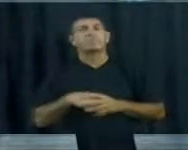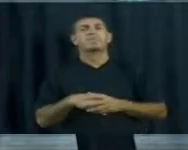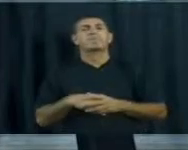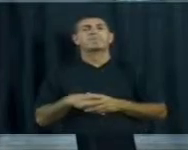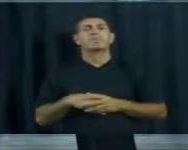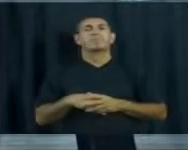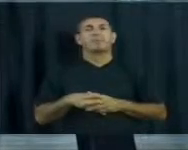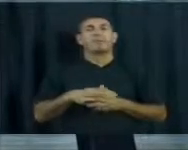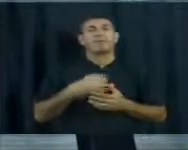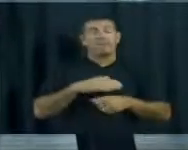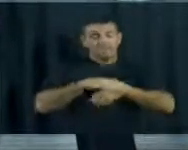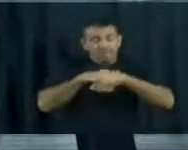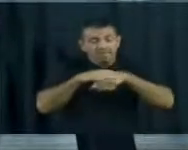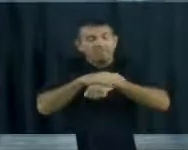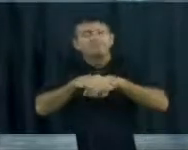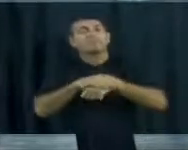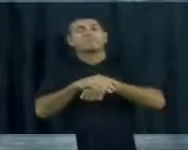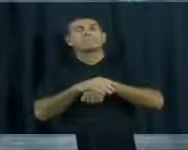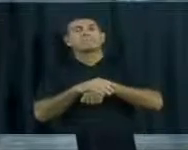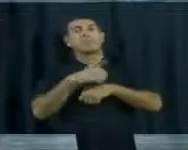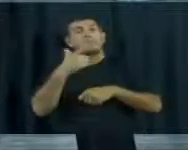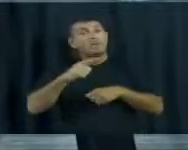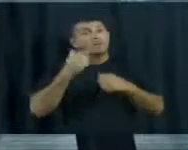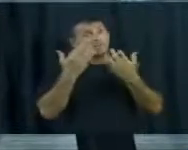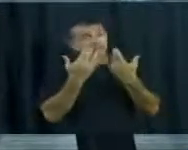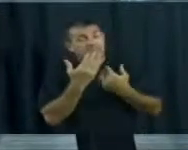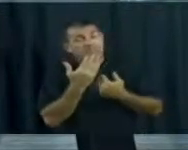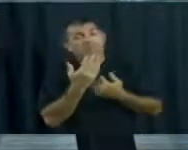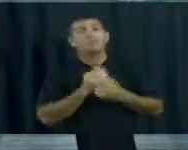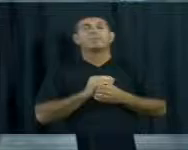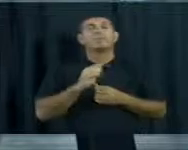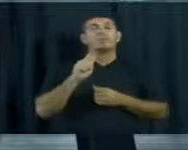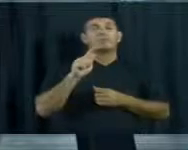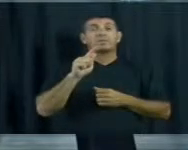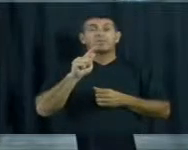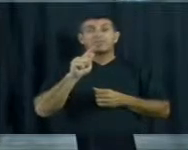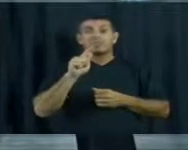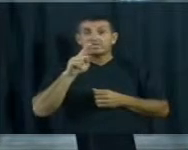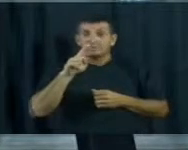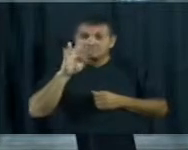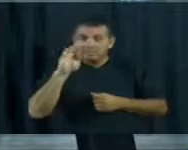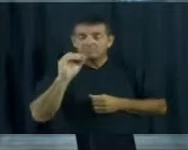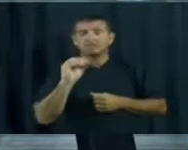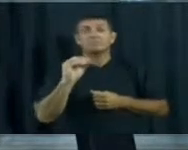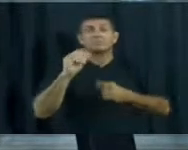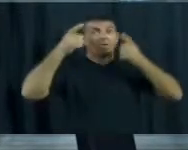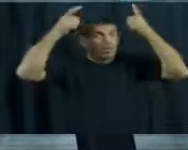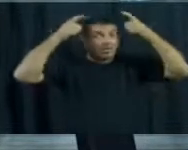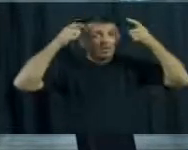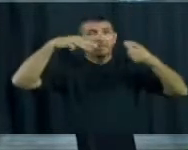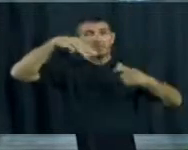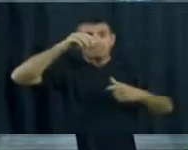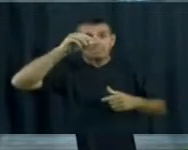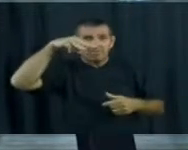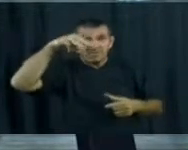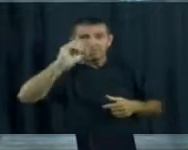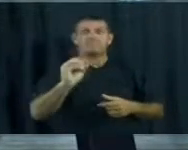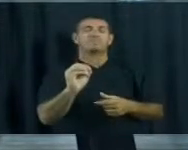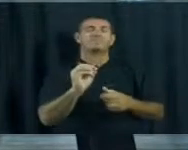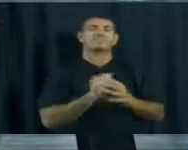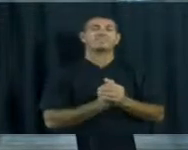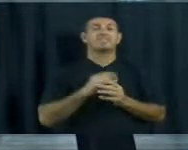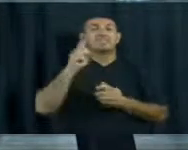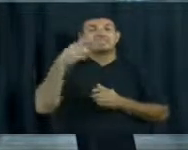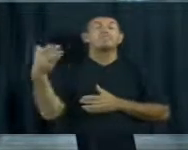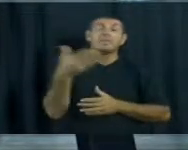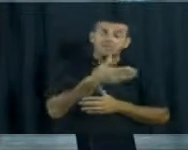aqui. Daqui a pouquinho a gente vai falar mais e mais e mais de carnaval, porque o Gutão é o nosso rei. Nosso rei Momo, ele está ali todo se querendo ali. Daqui a pouco